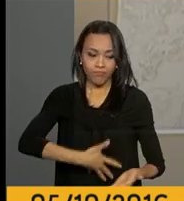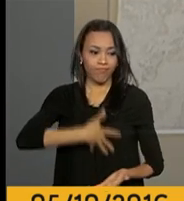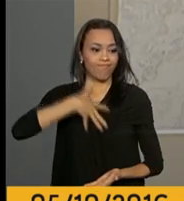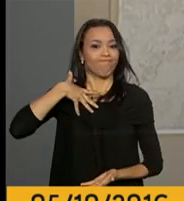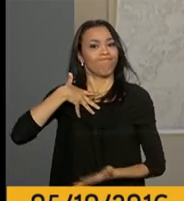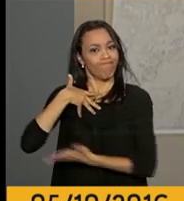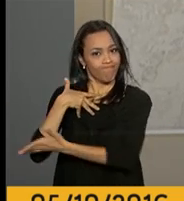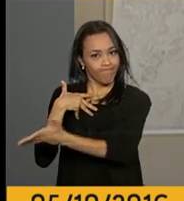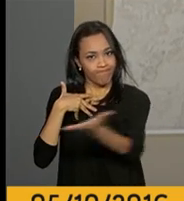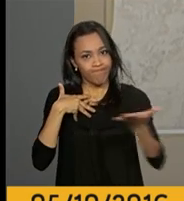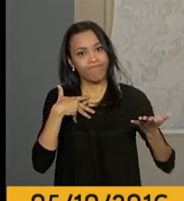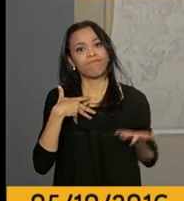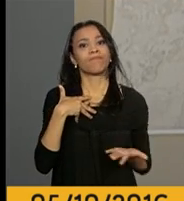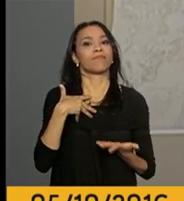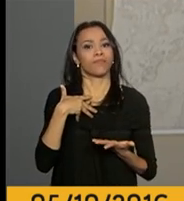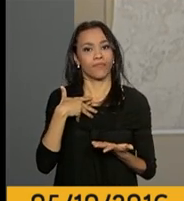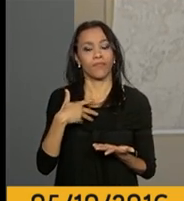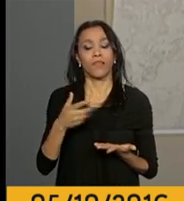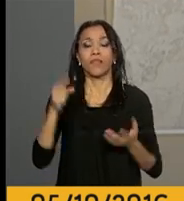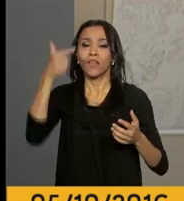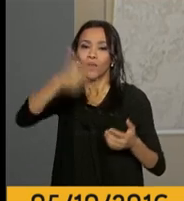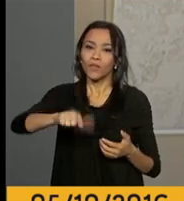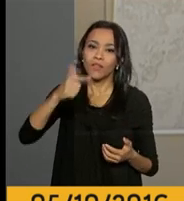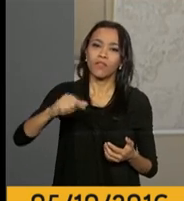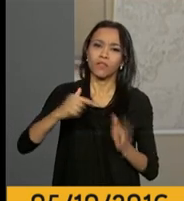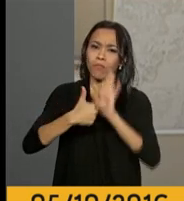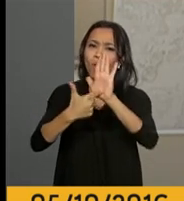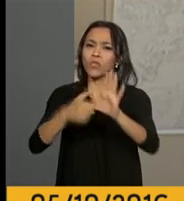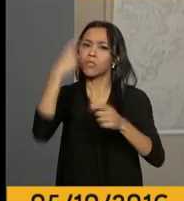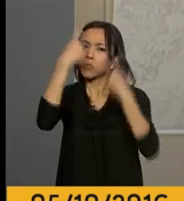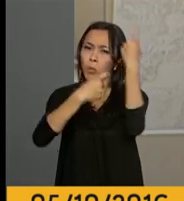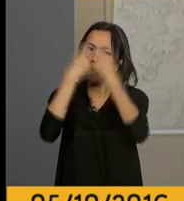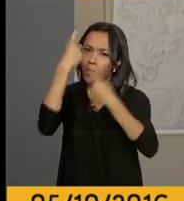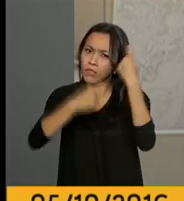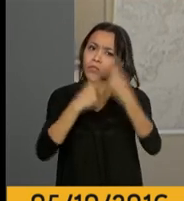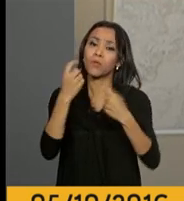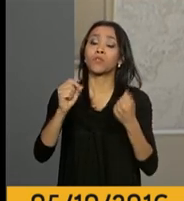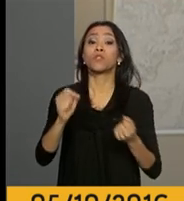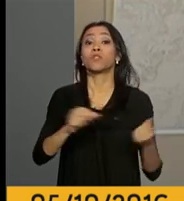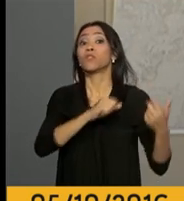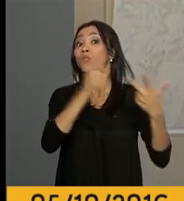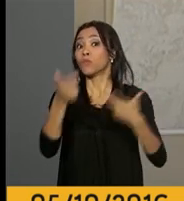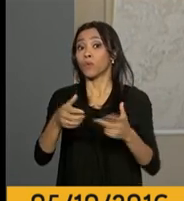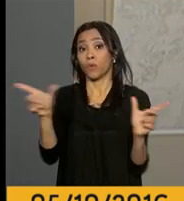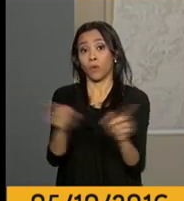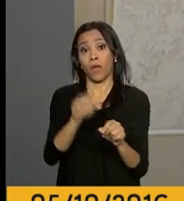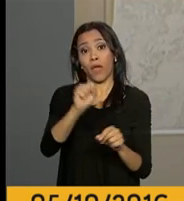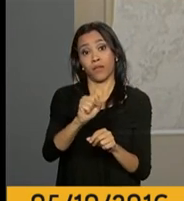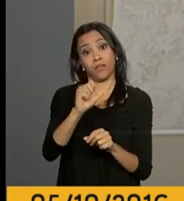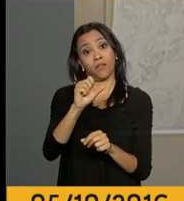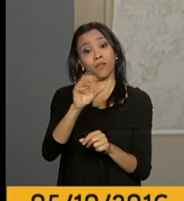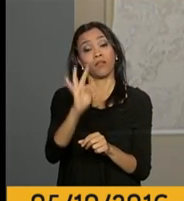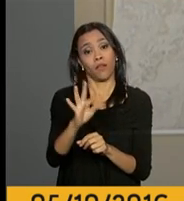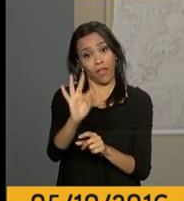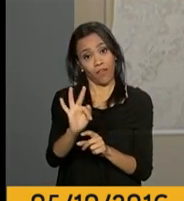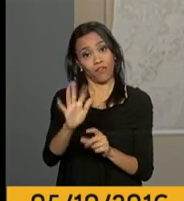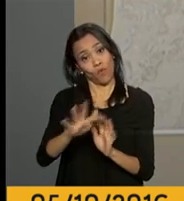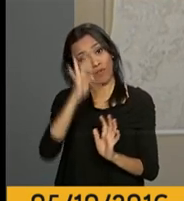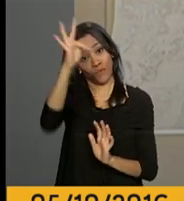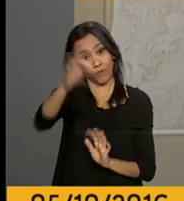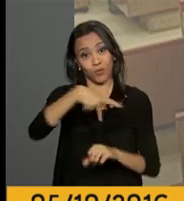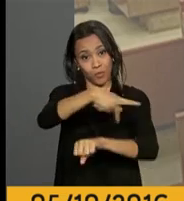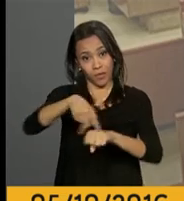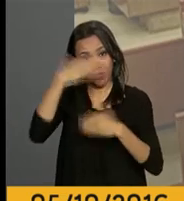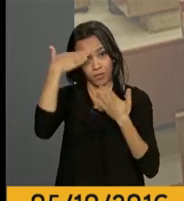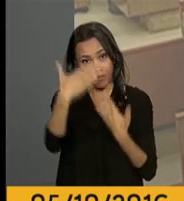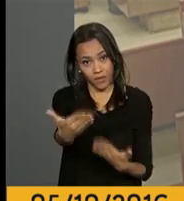instituições e revela mais uma vez as preocupações do Supremo Tribunal Federal com Os destinos do nosso país